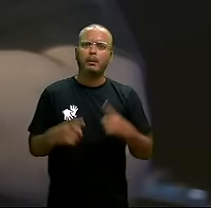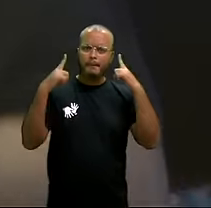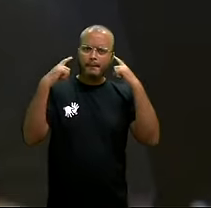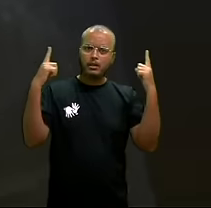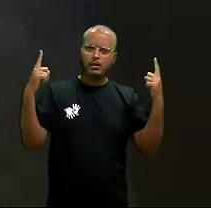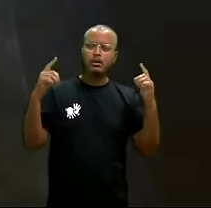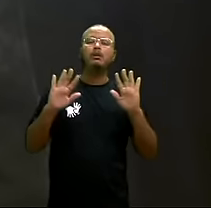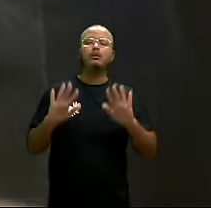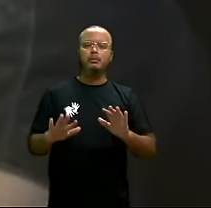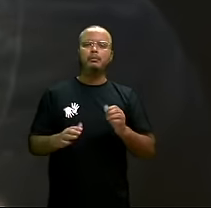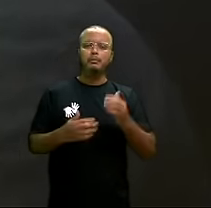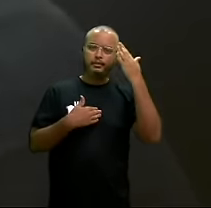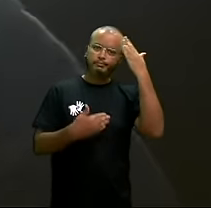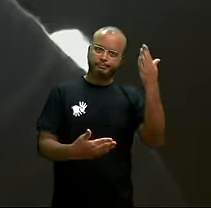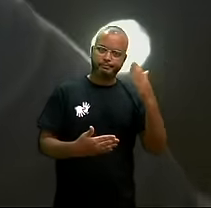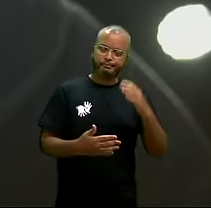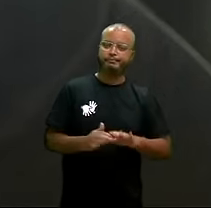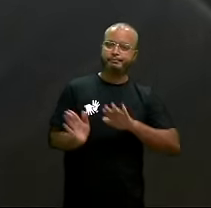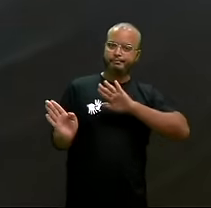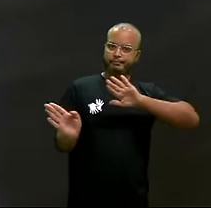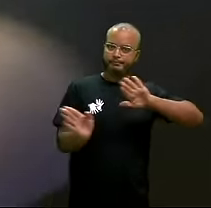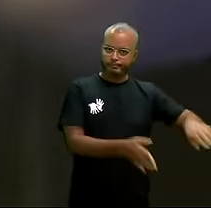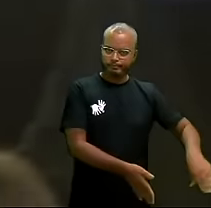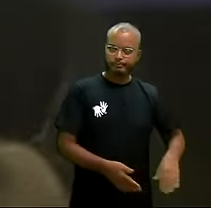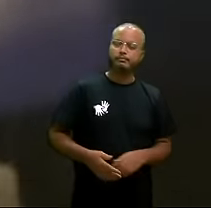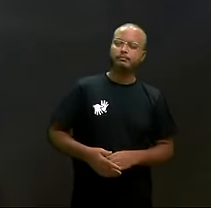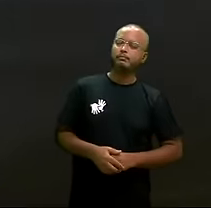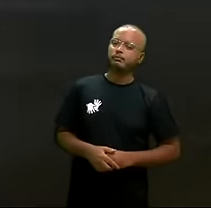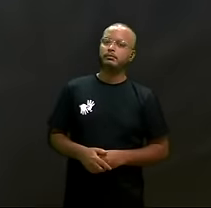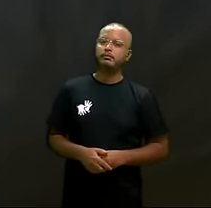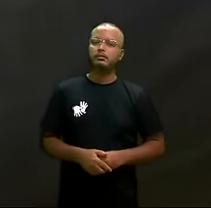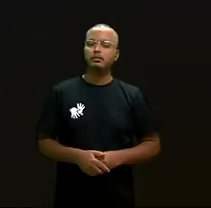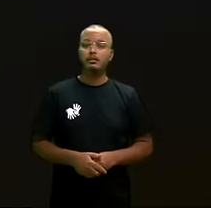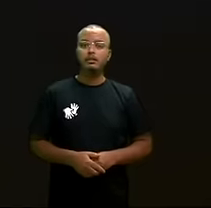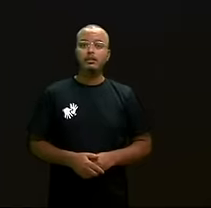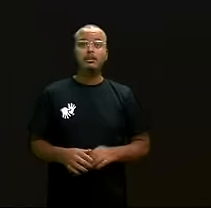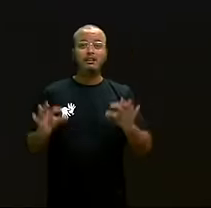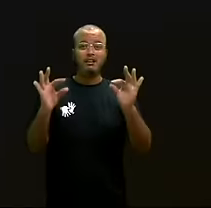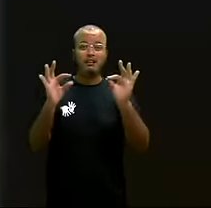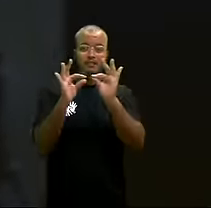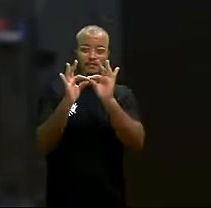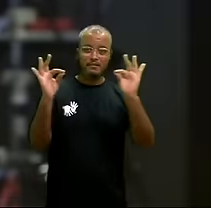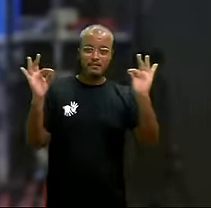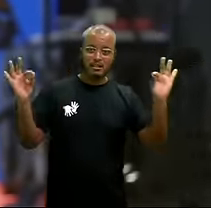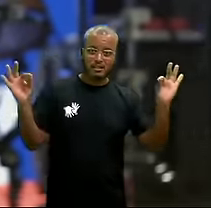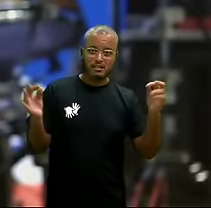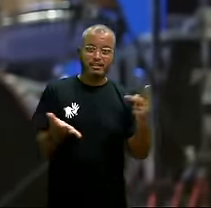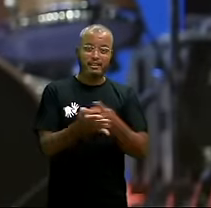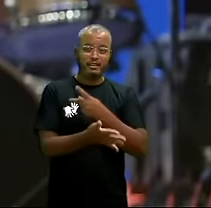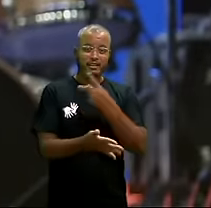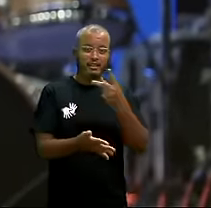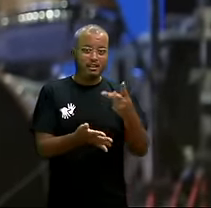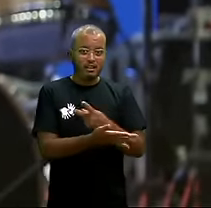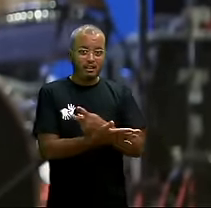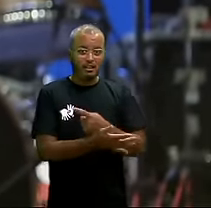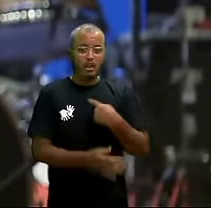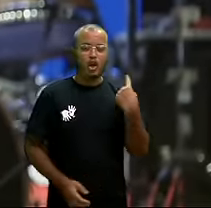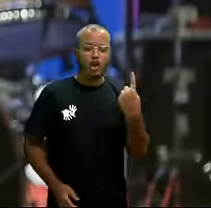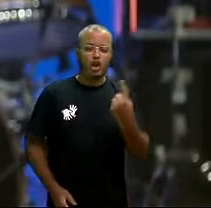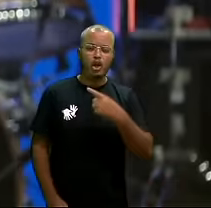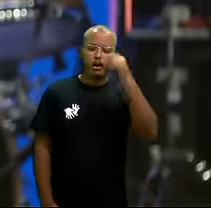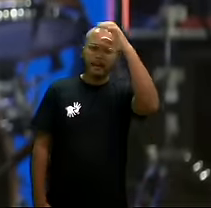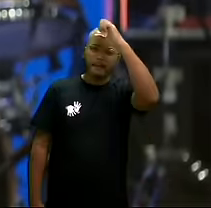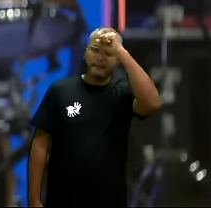escolhe os capacitados, Deus capacita. Onde está isso na Bíblia? É por causa de frases como essa que a igreja está cheia de gente ignorante, que não busca em